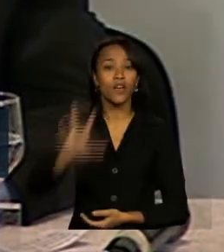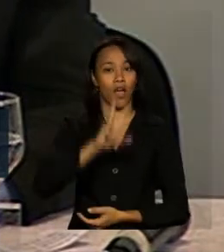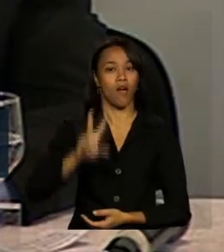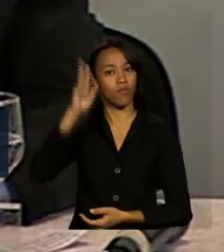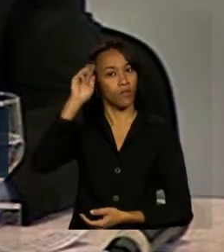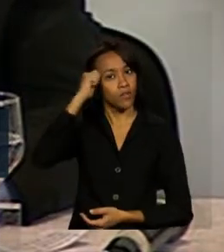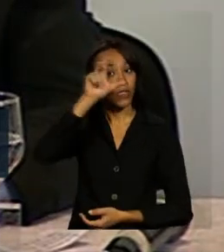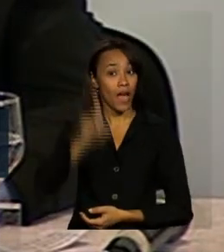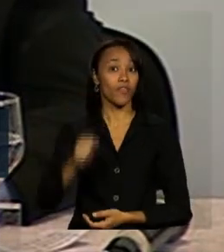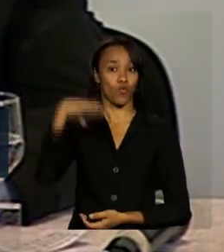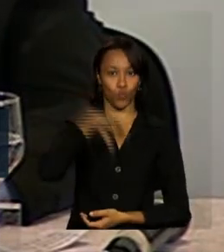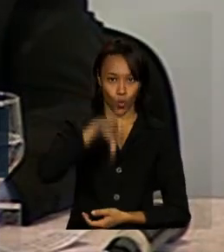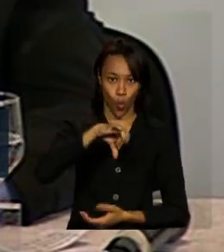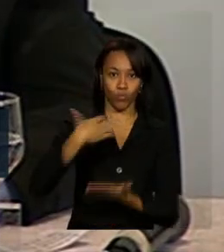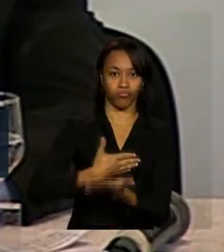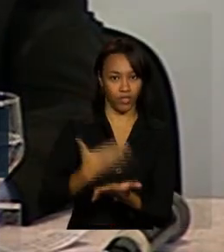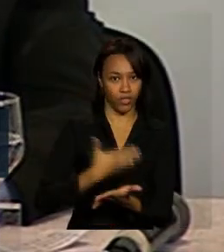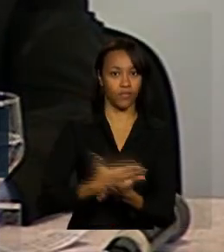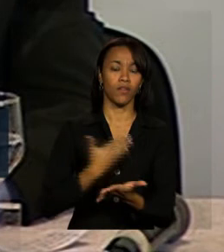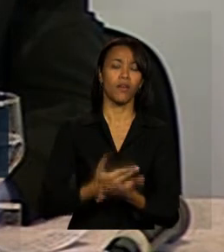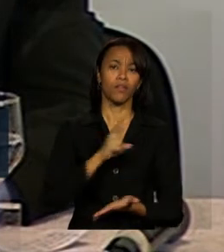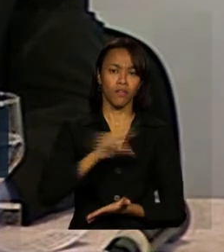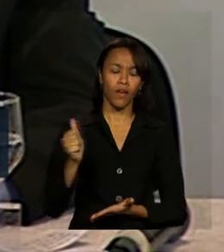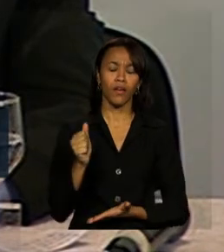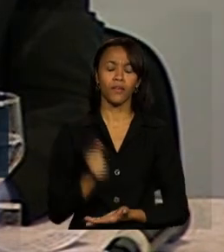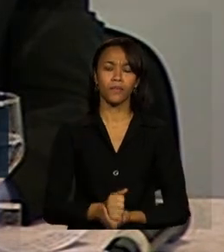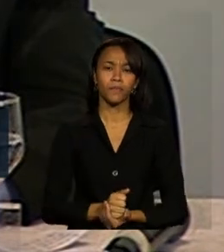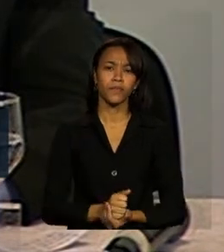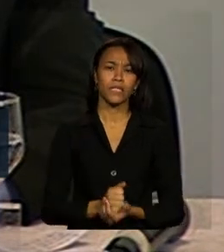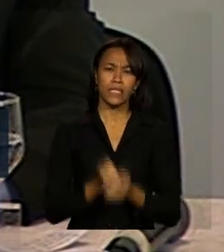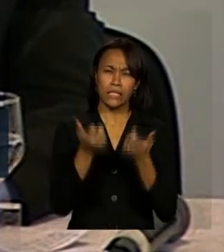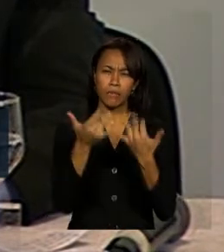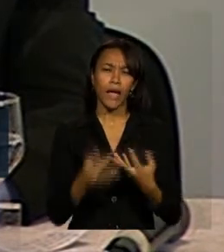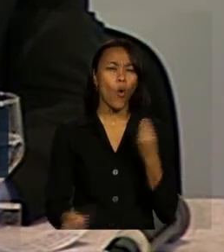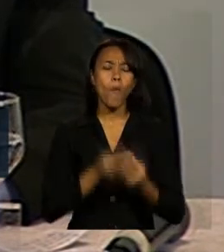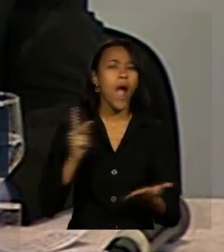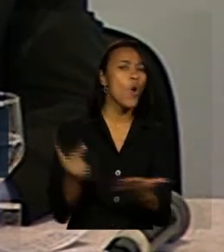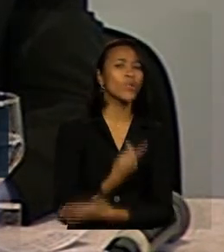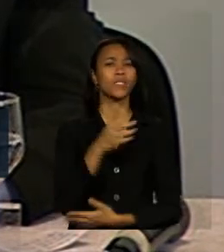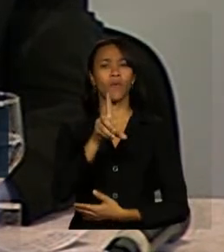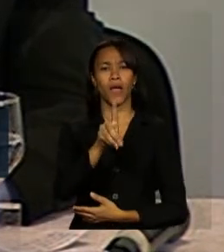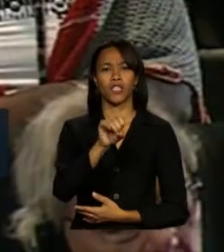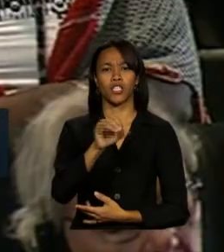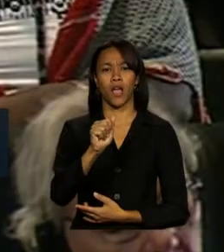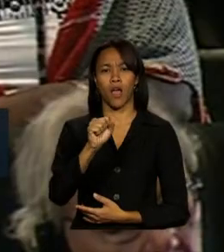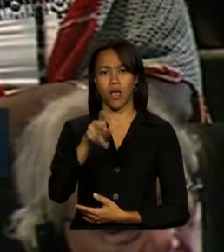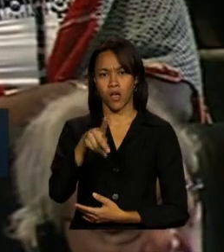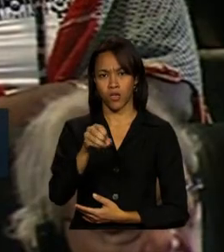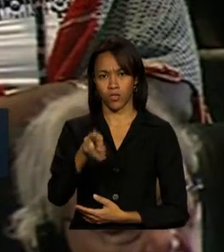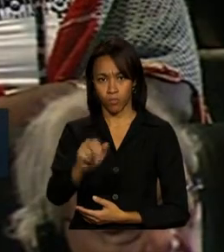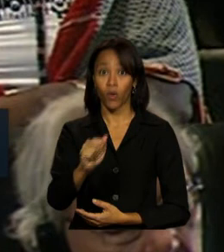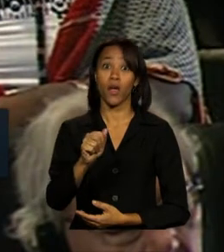9º volume, que vai tratar, ou que trataria, da diáspora africana e sua contribuição à